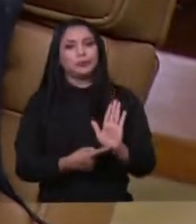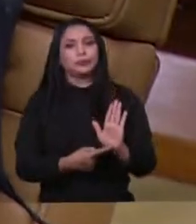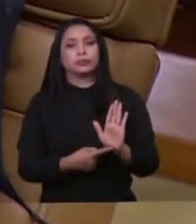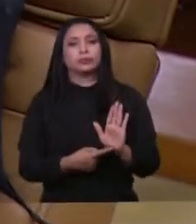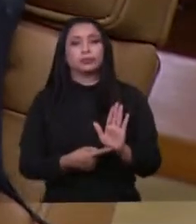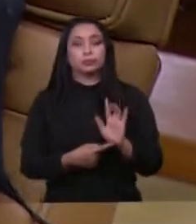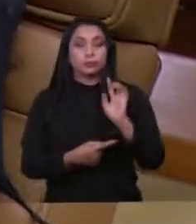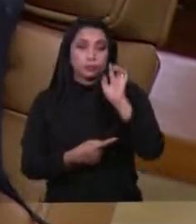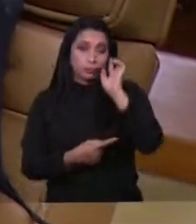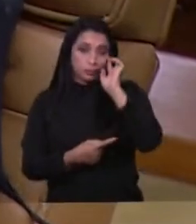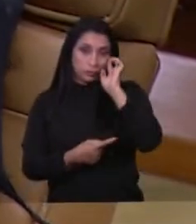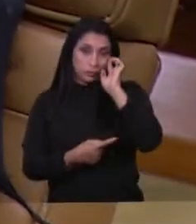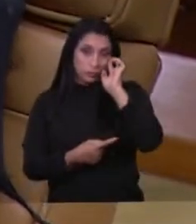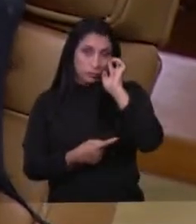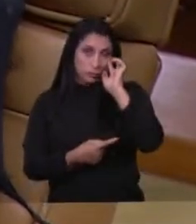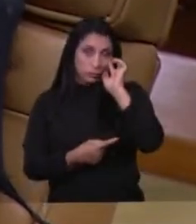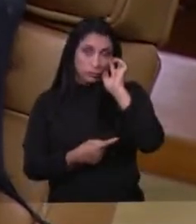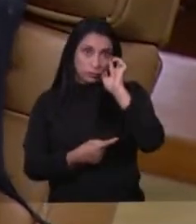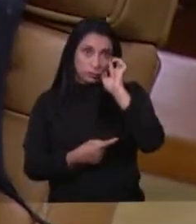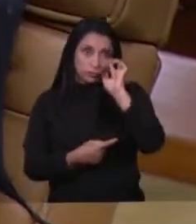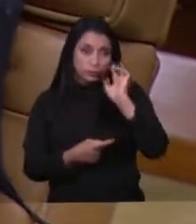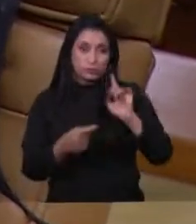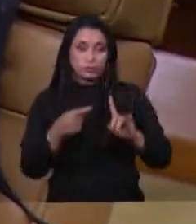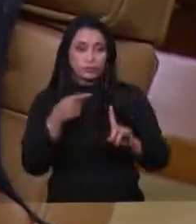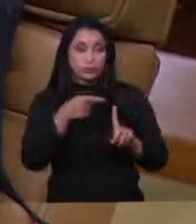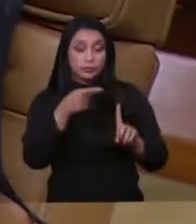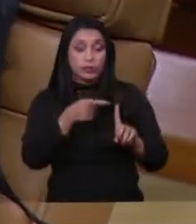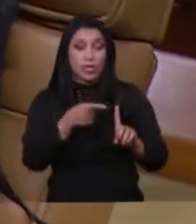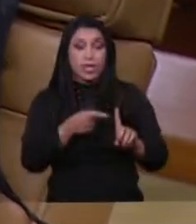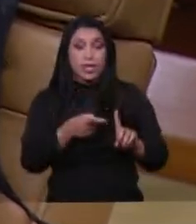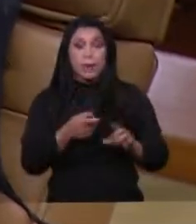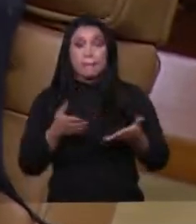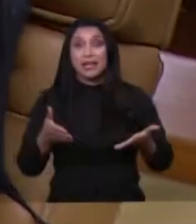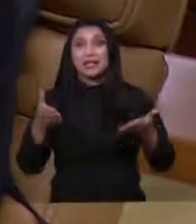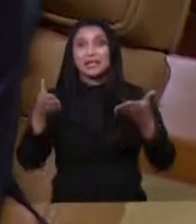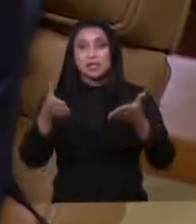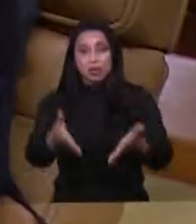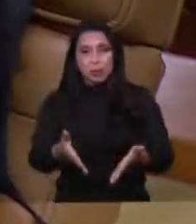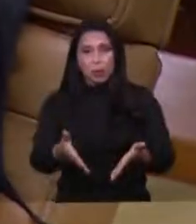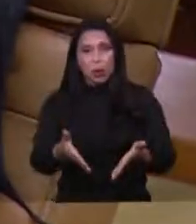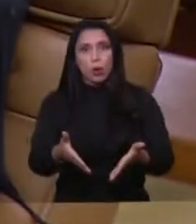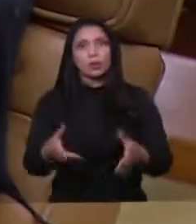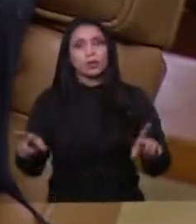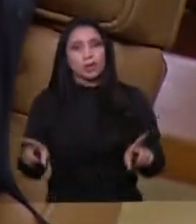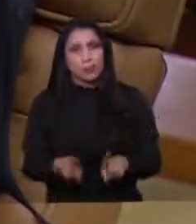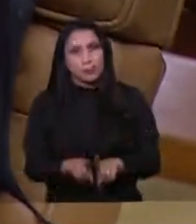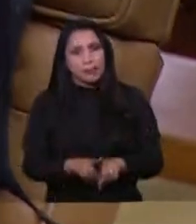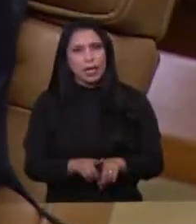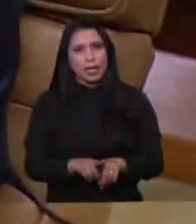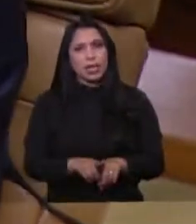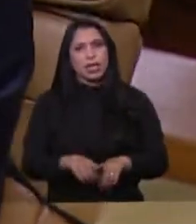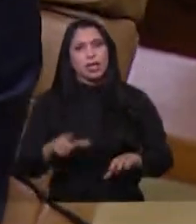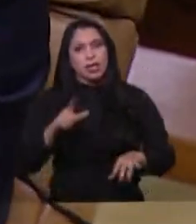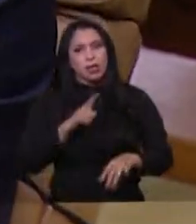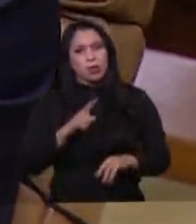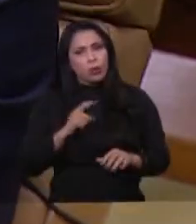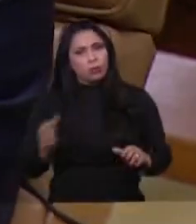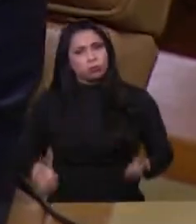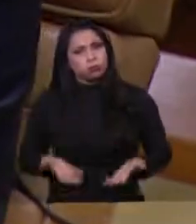a sua participação até com uma certa euforia canina, no sentido de